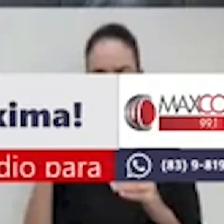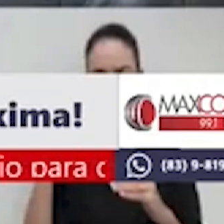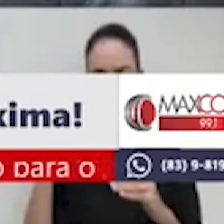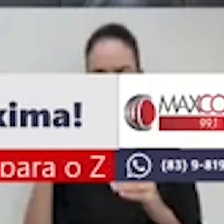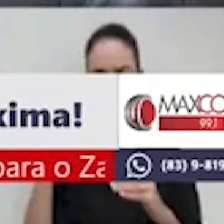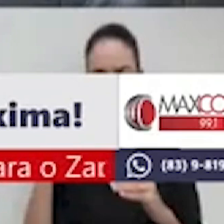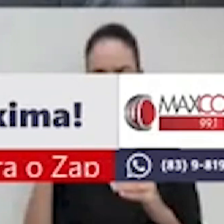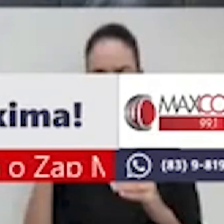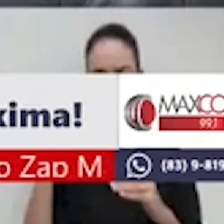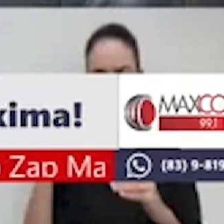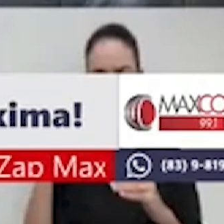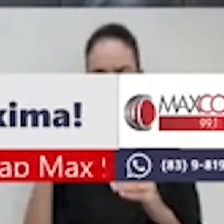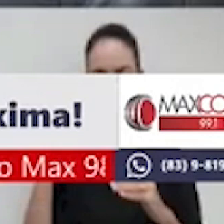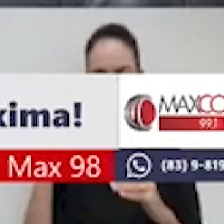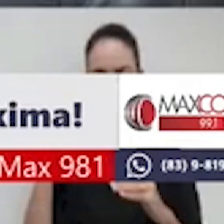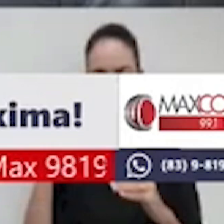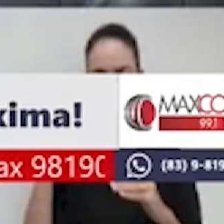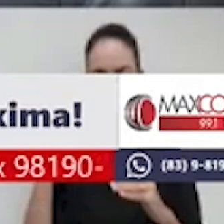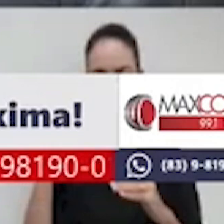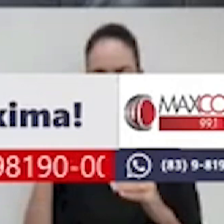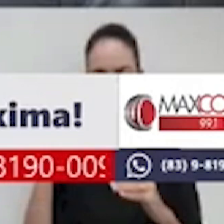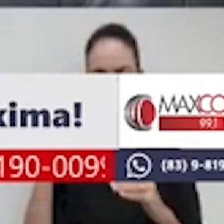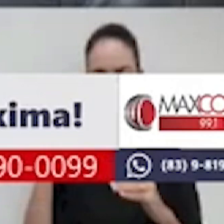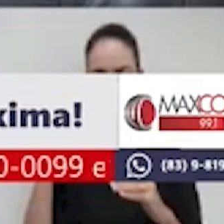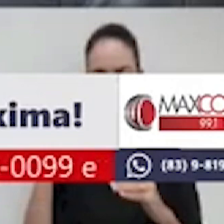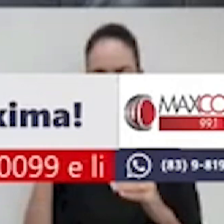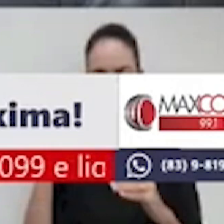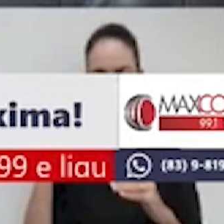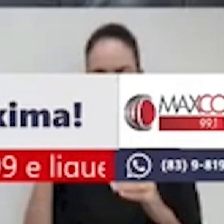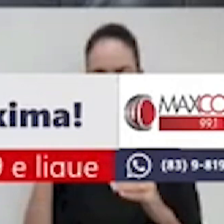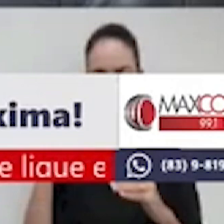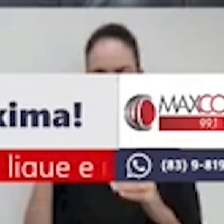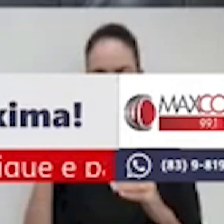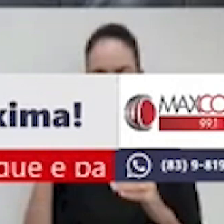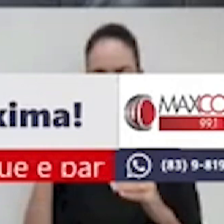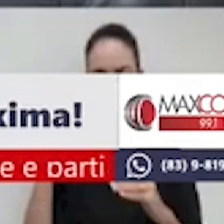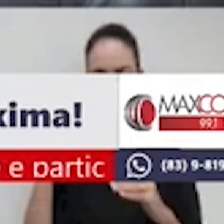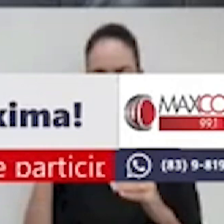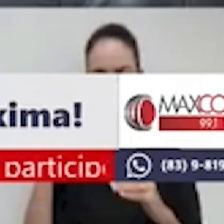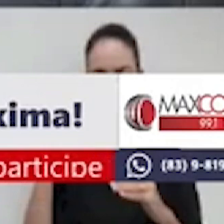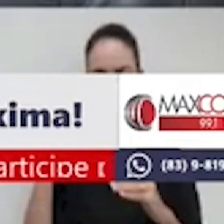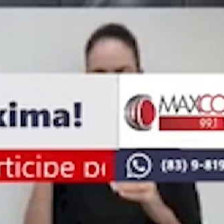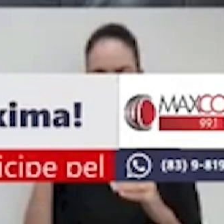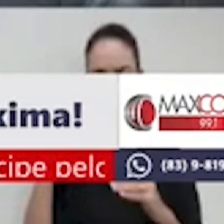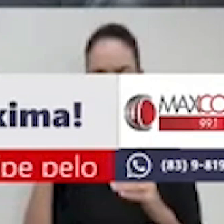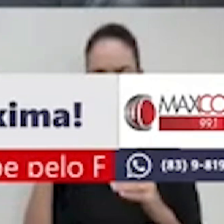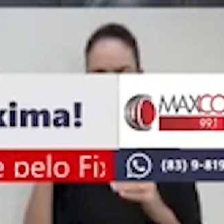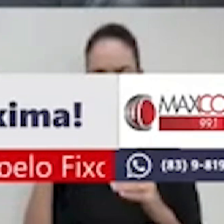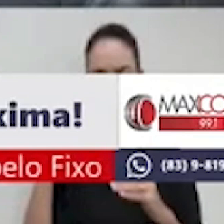Boa tarde e Deus nos abençoe e vamos dar outro 2204 aí ele